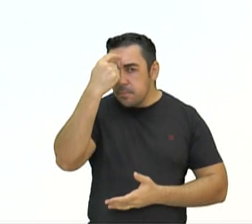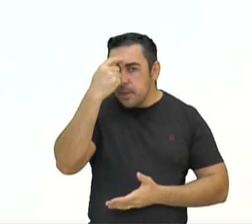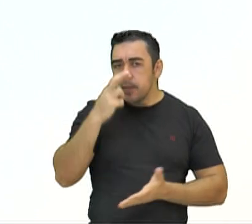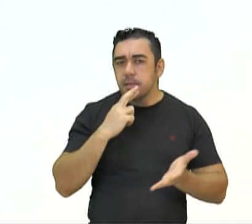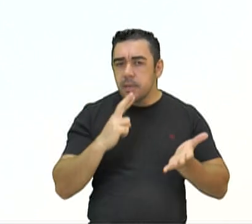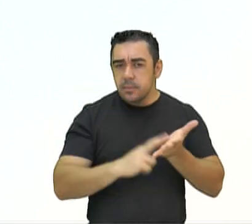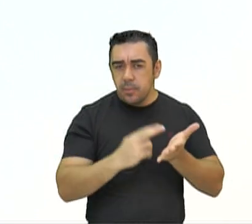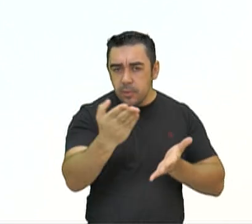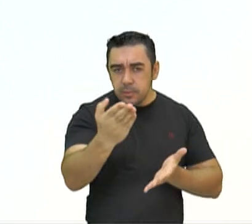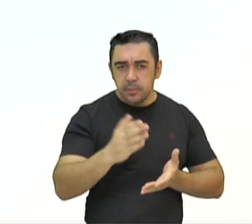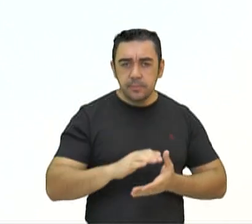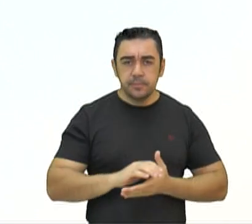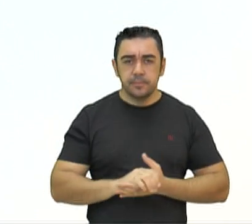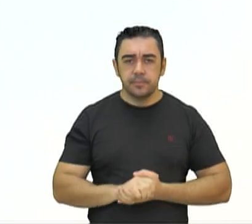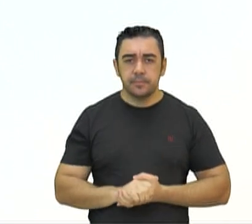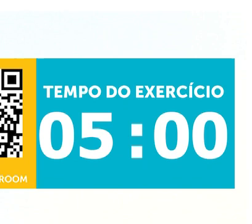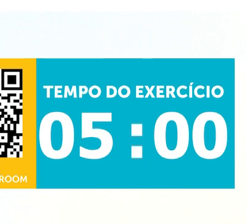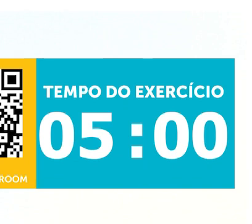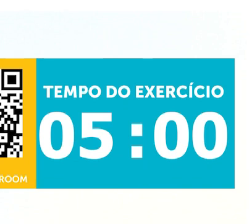tua resposta.